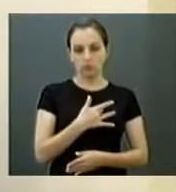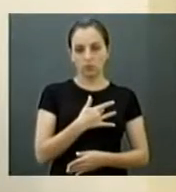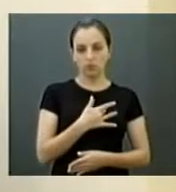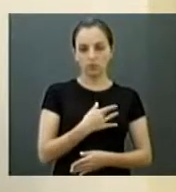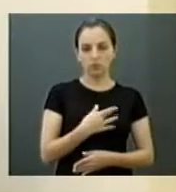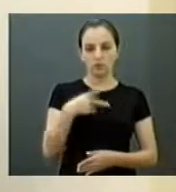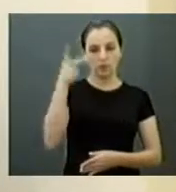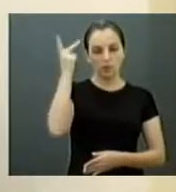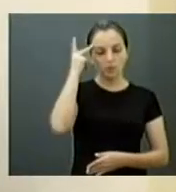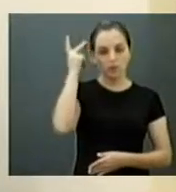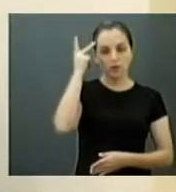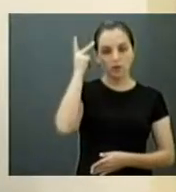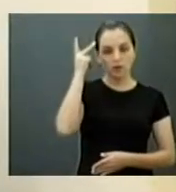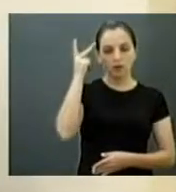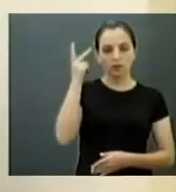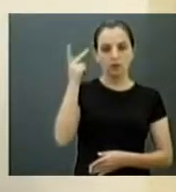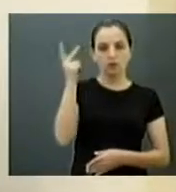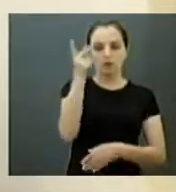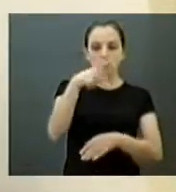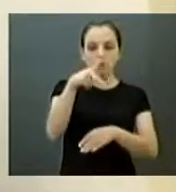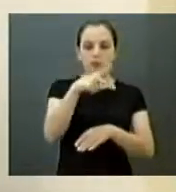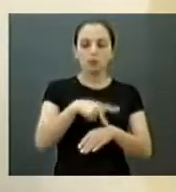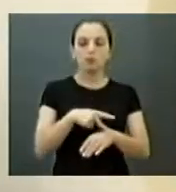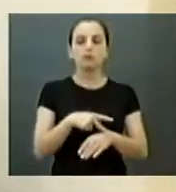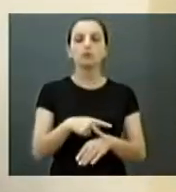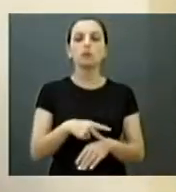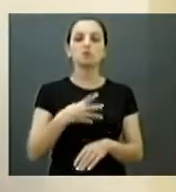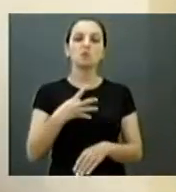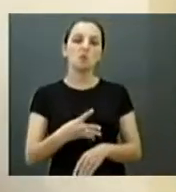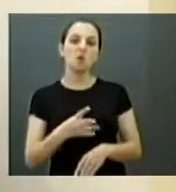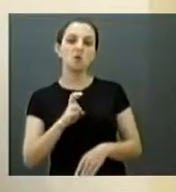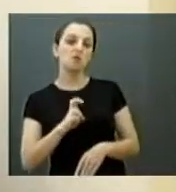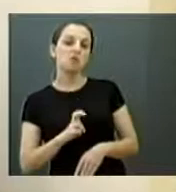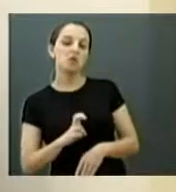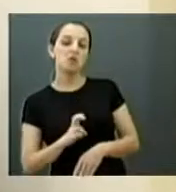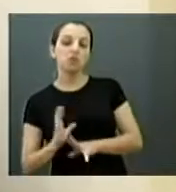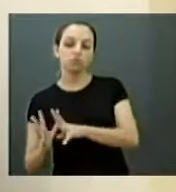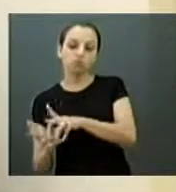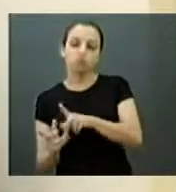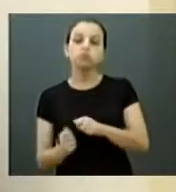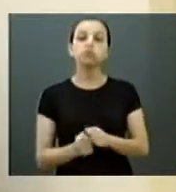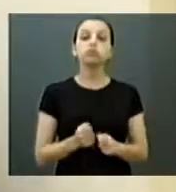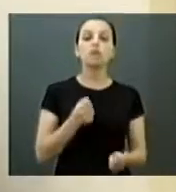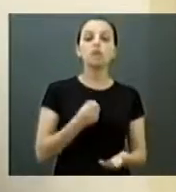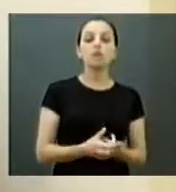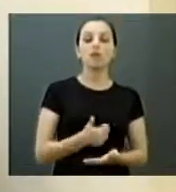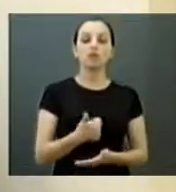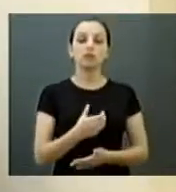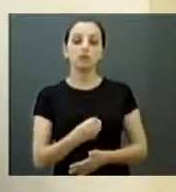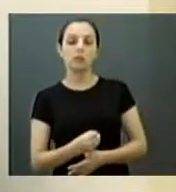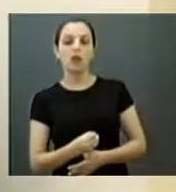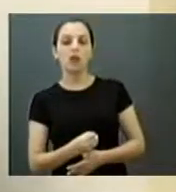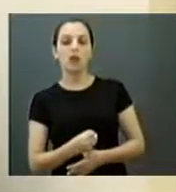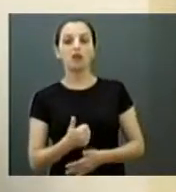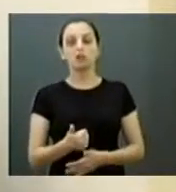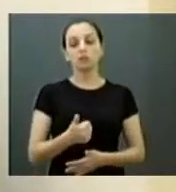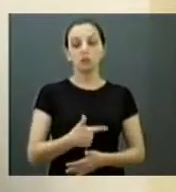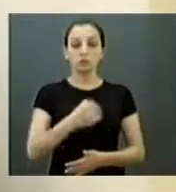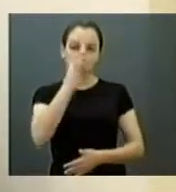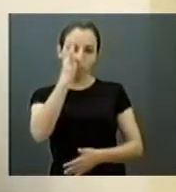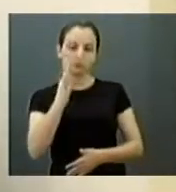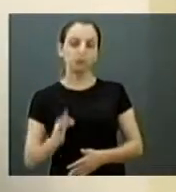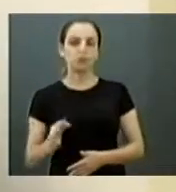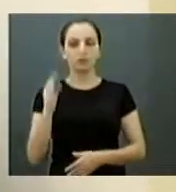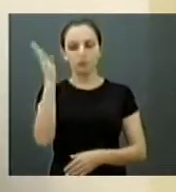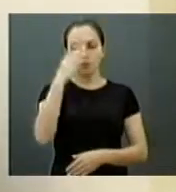Países considerados de quarto, quinto mundo investem 10, 12%. Hoje o Brasil é o